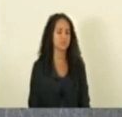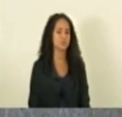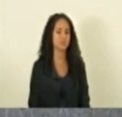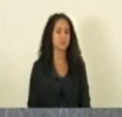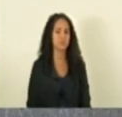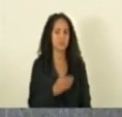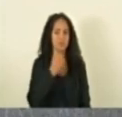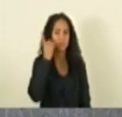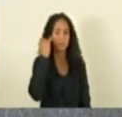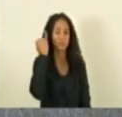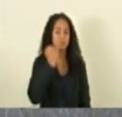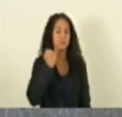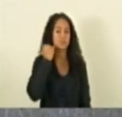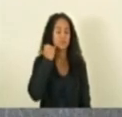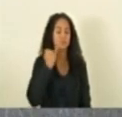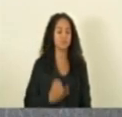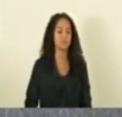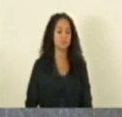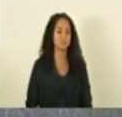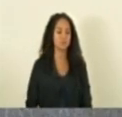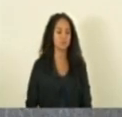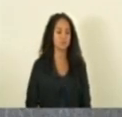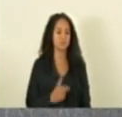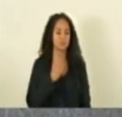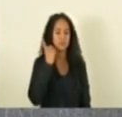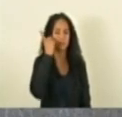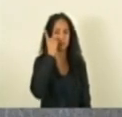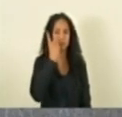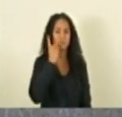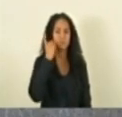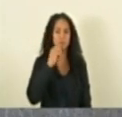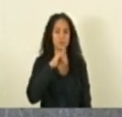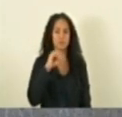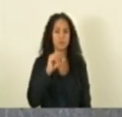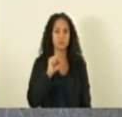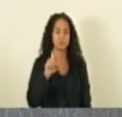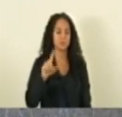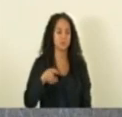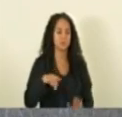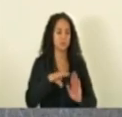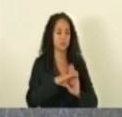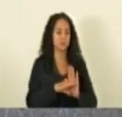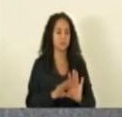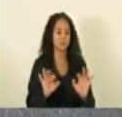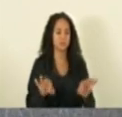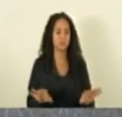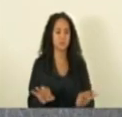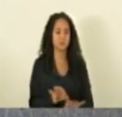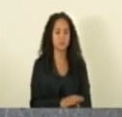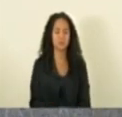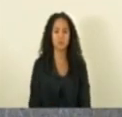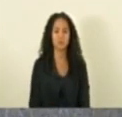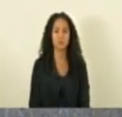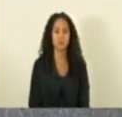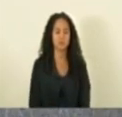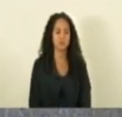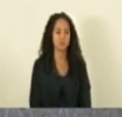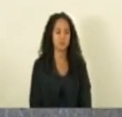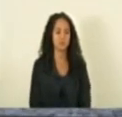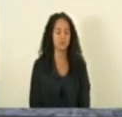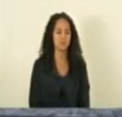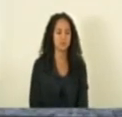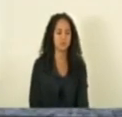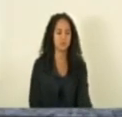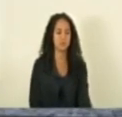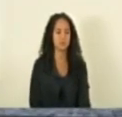Deputada Janete Sá e deputado engenheiro José Esmeraldo, encerrando a lista da fase das comunicações. Não